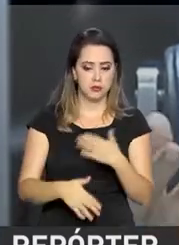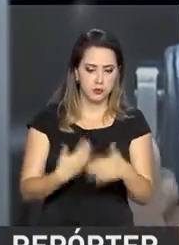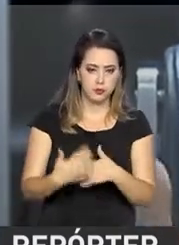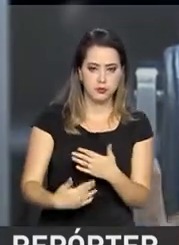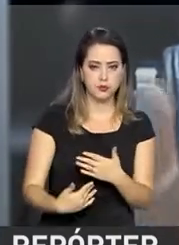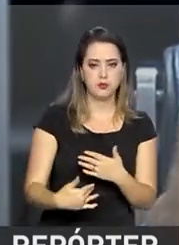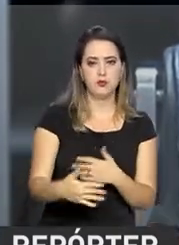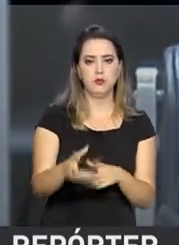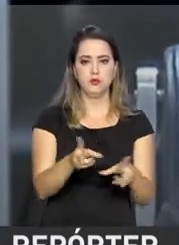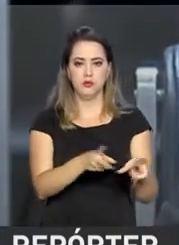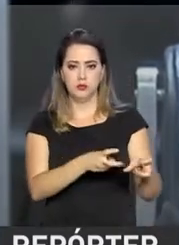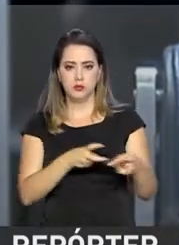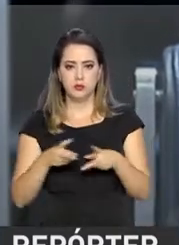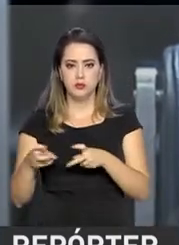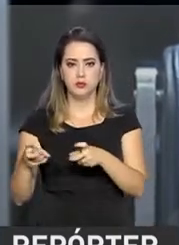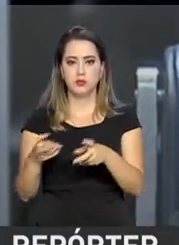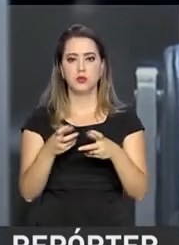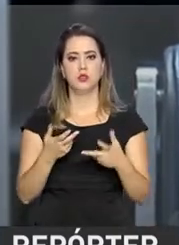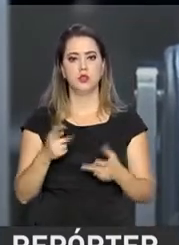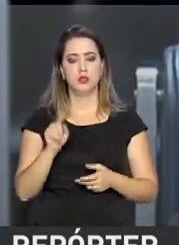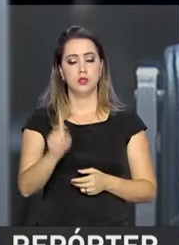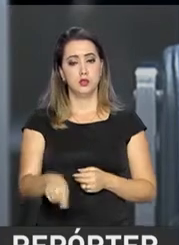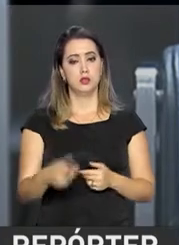é essa percepção